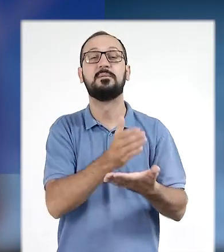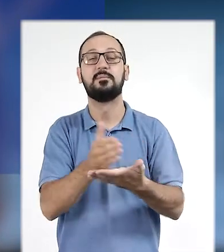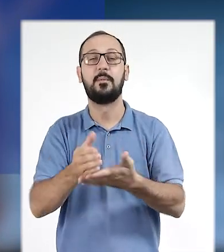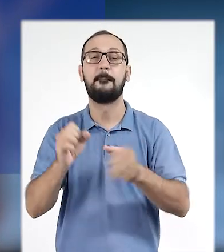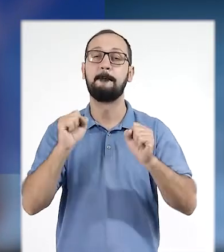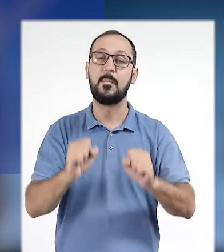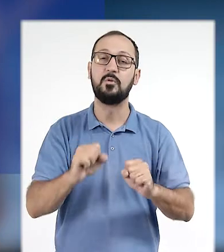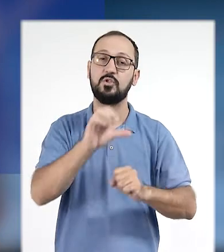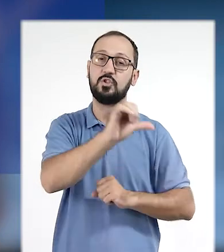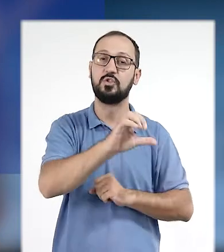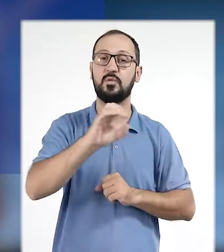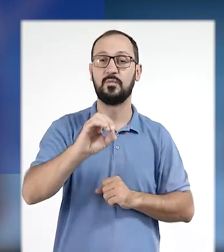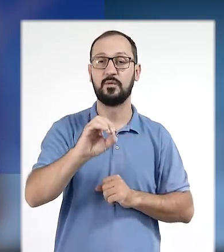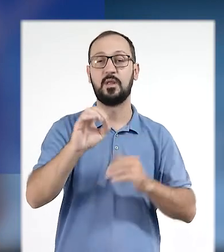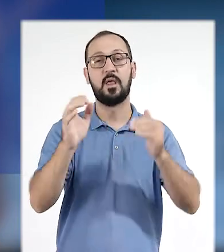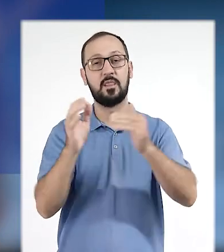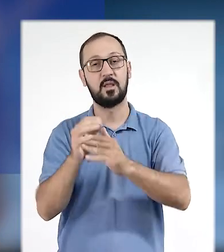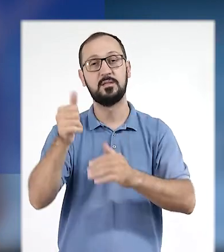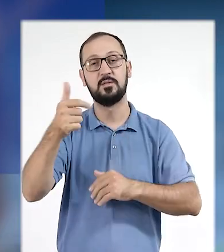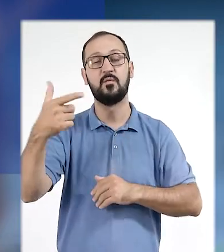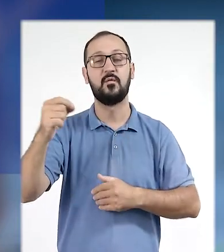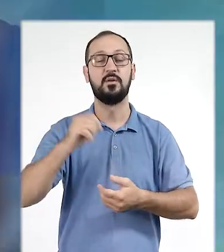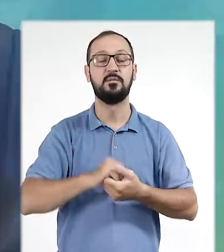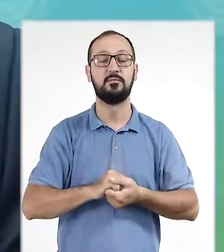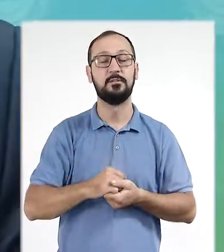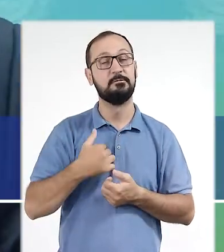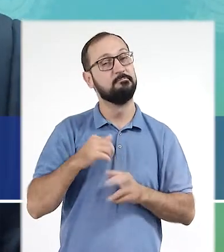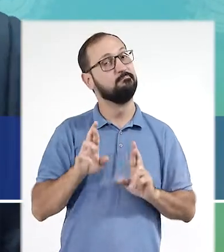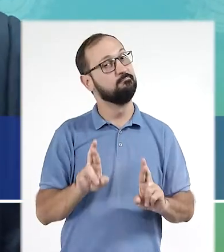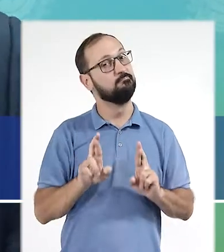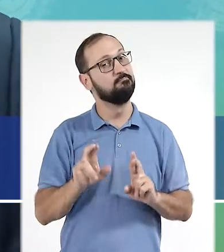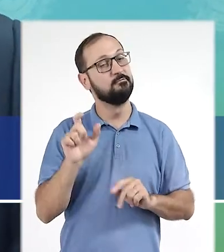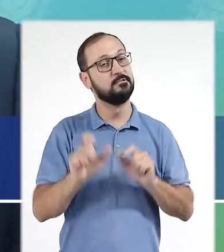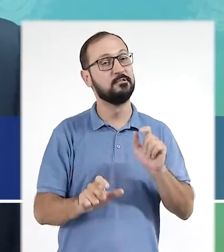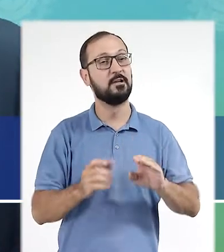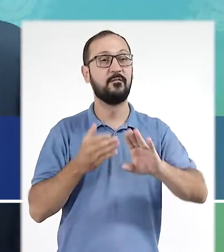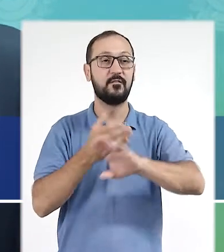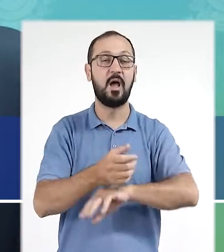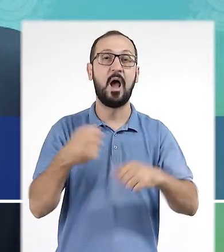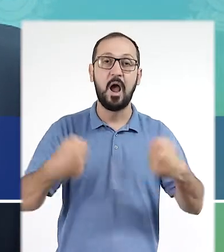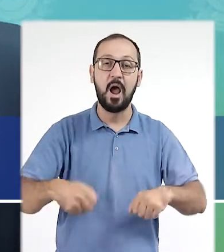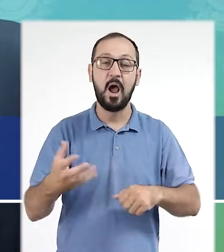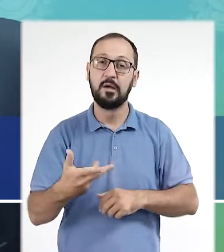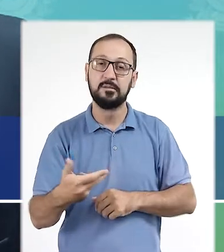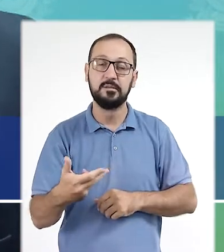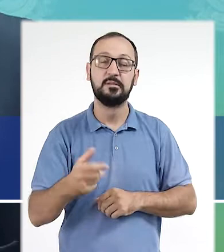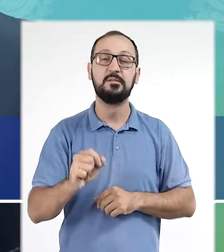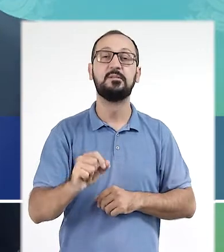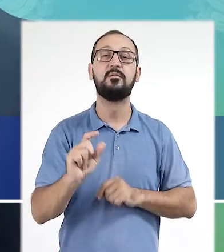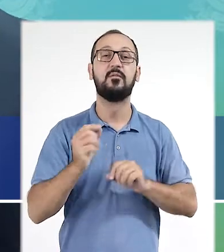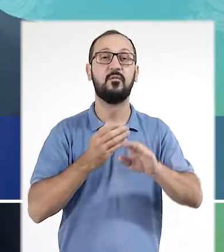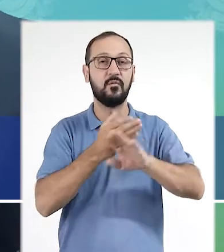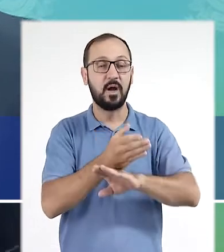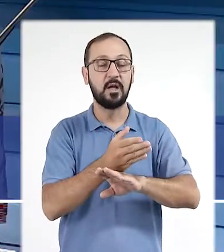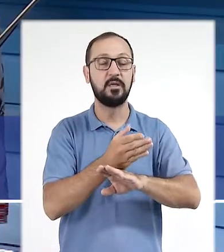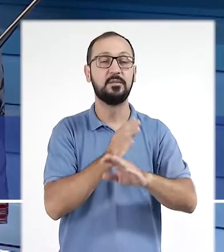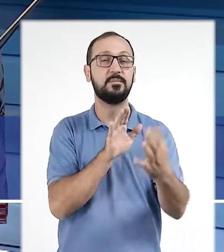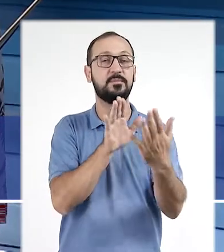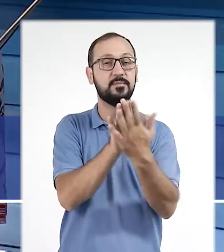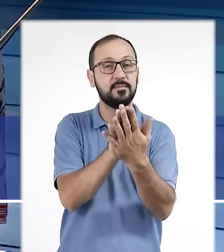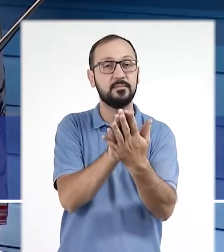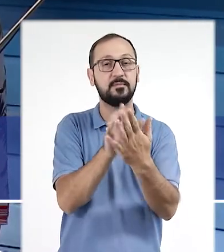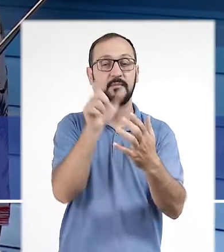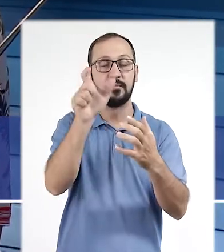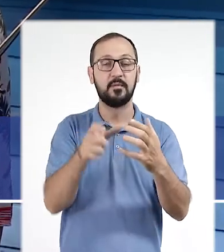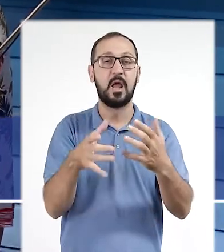parcelas permitidas, entre 90 e 120. Eu espero que as pessoas vá rapidamente, aquelas pessoas que não fizeram ainda, vá